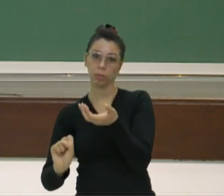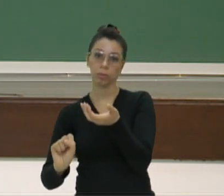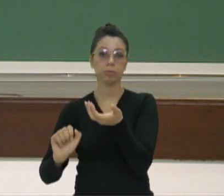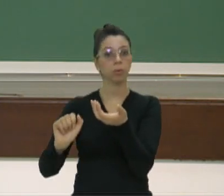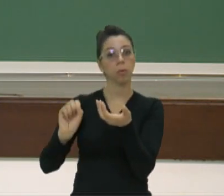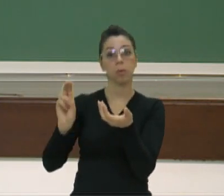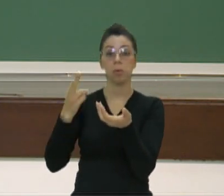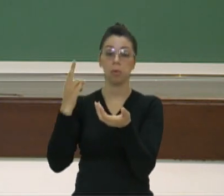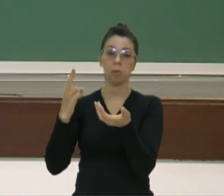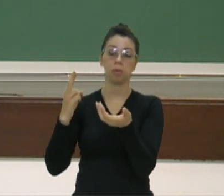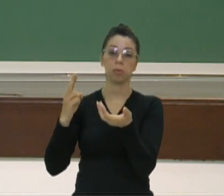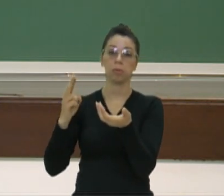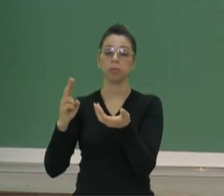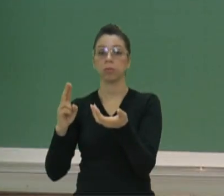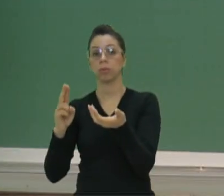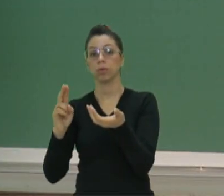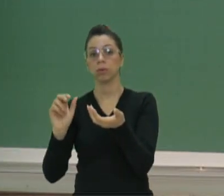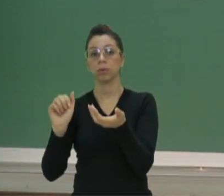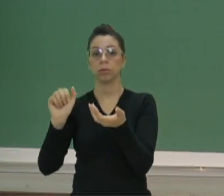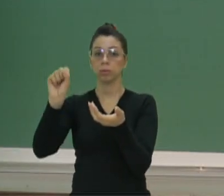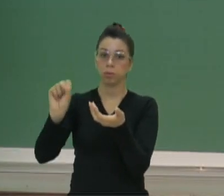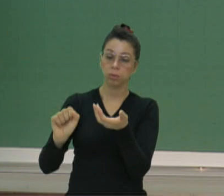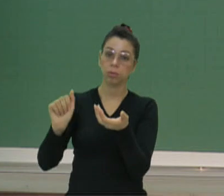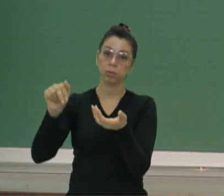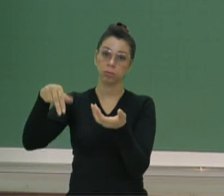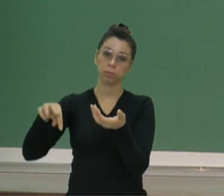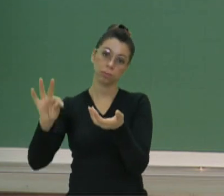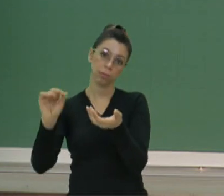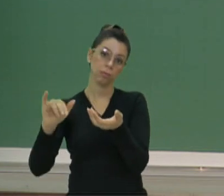zona glacial sul ou Antártica.